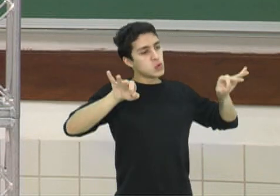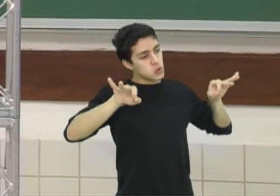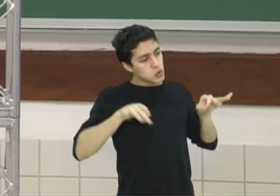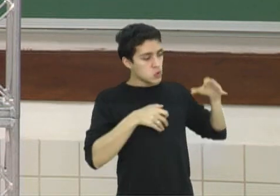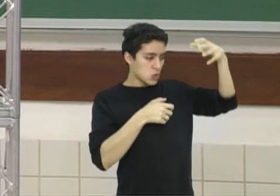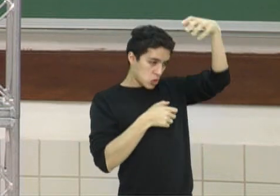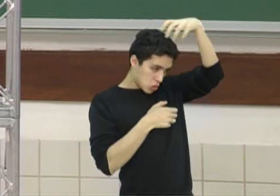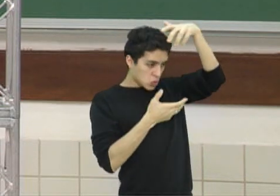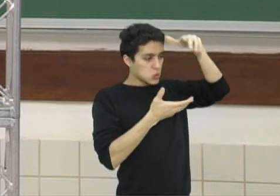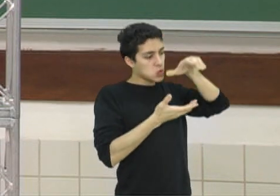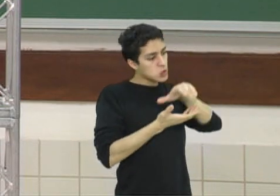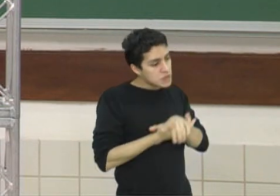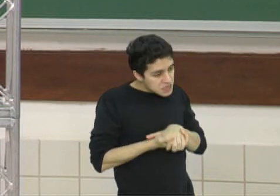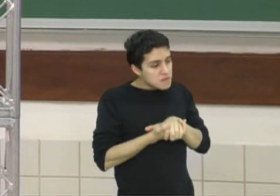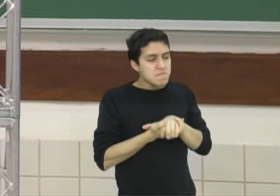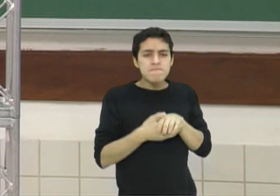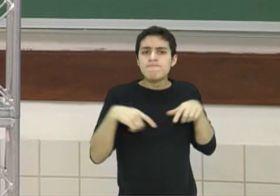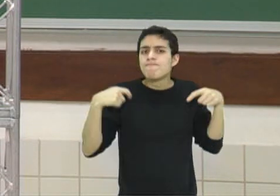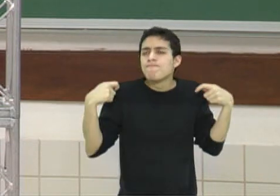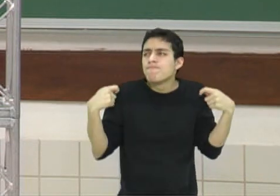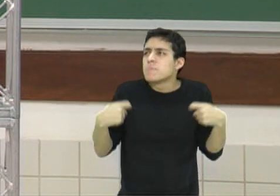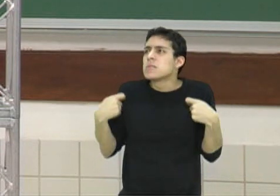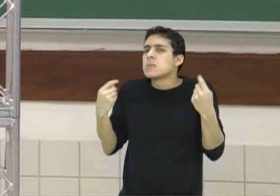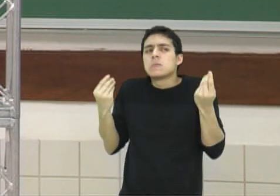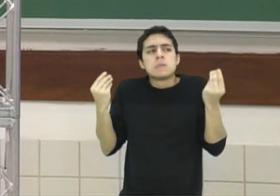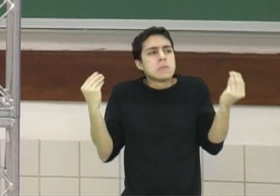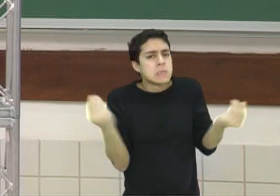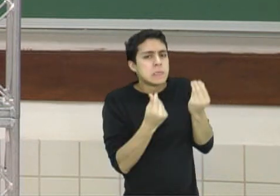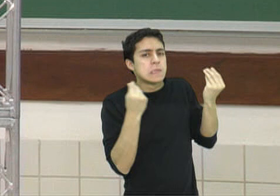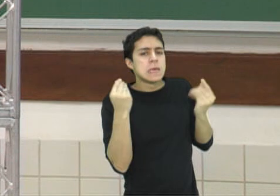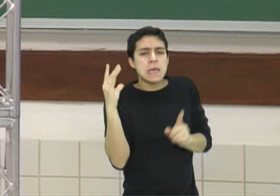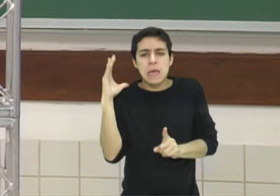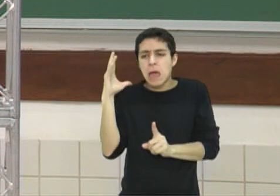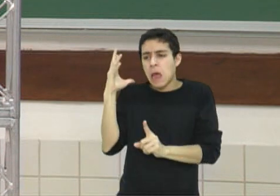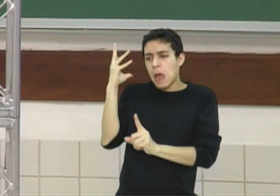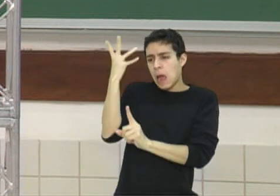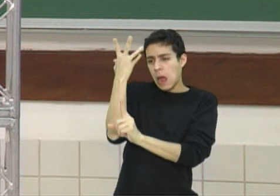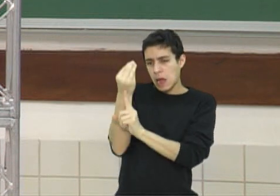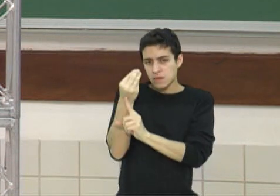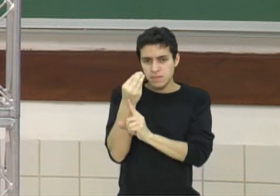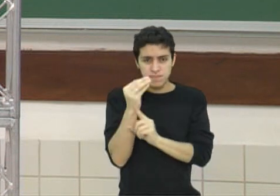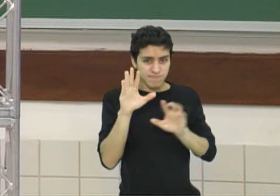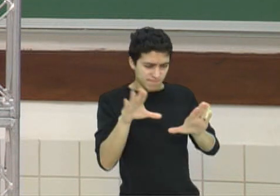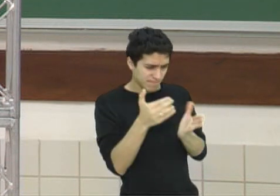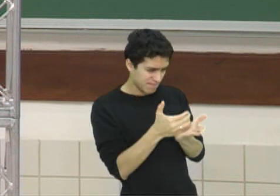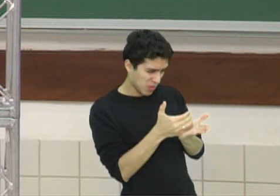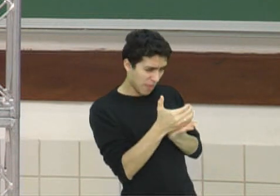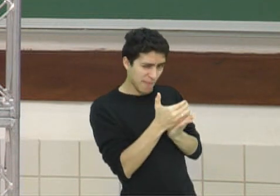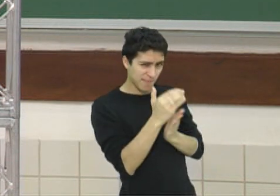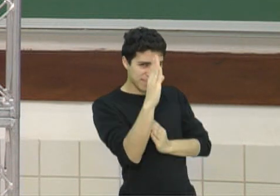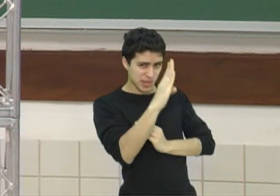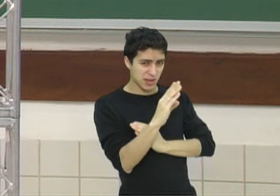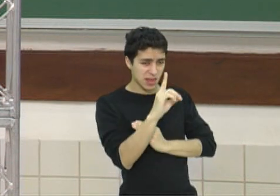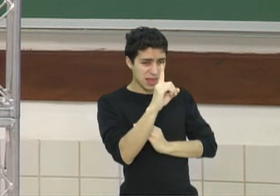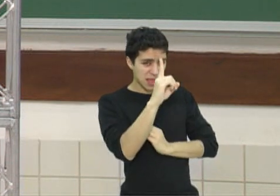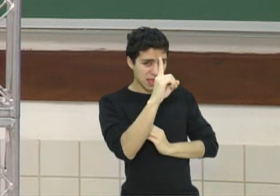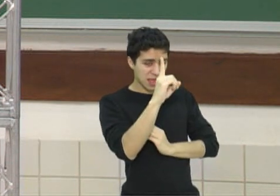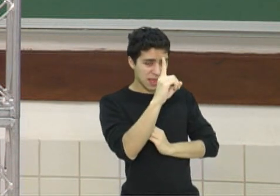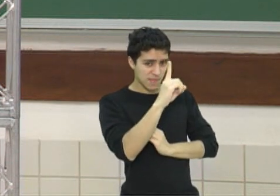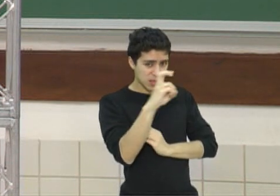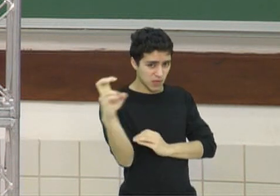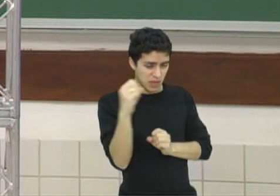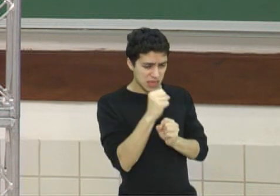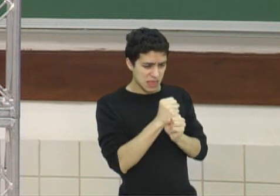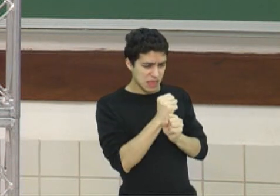ter também um consumo sobre arte. Como nessa época, lá no comecinho do Brasil, 1500, 1600, ainda